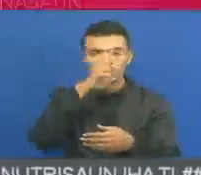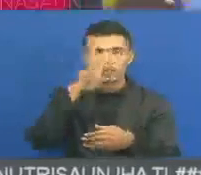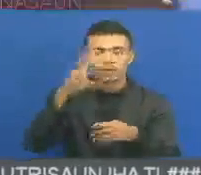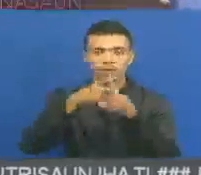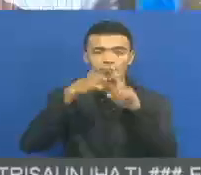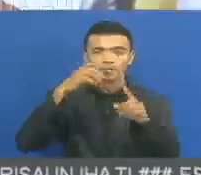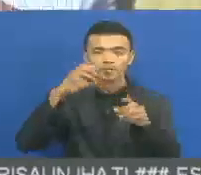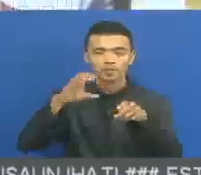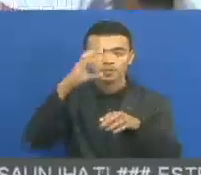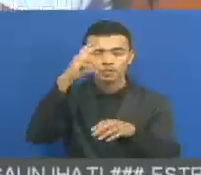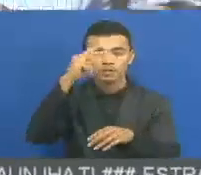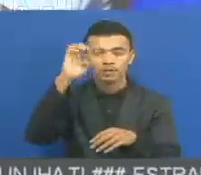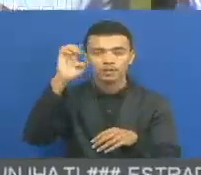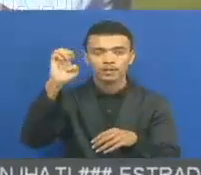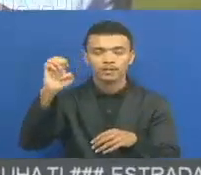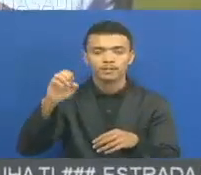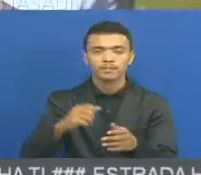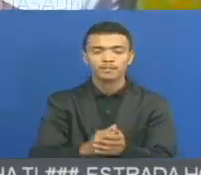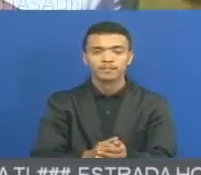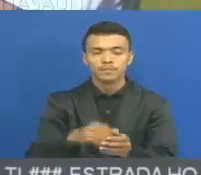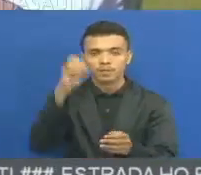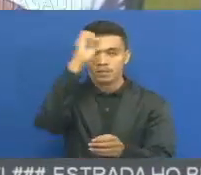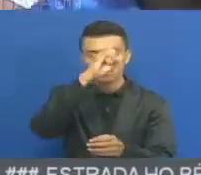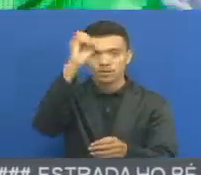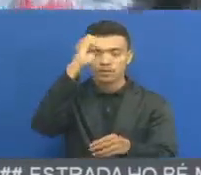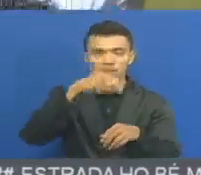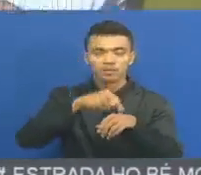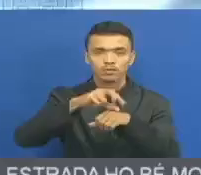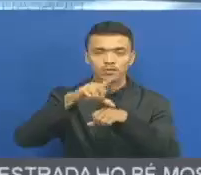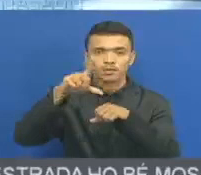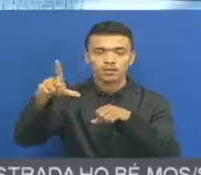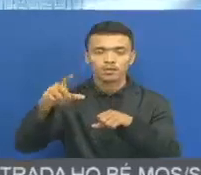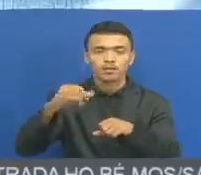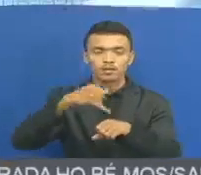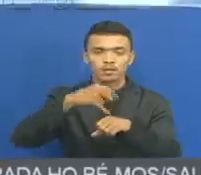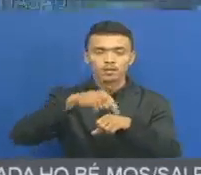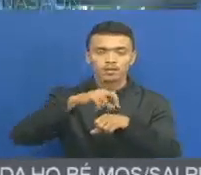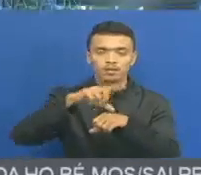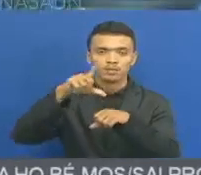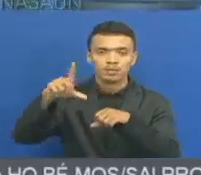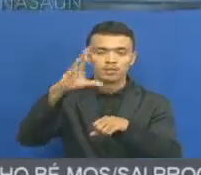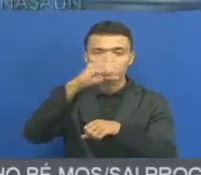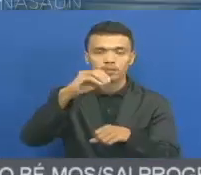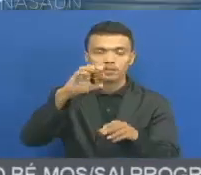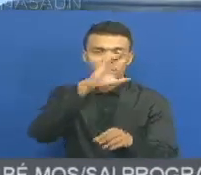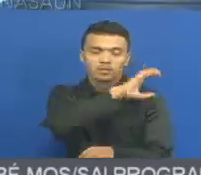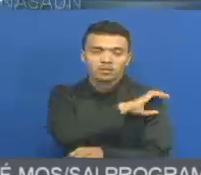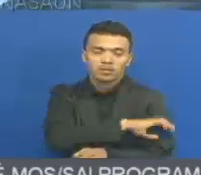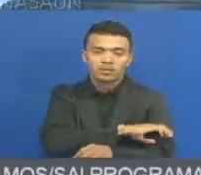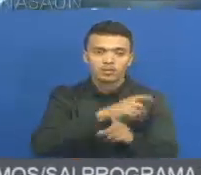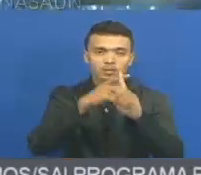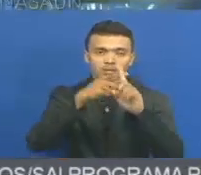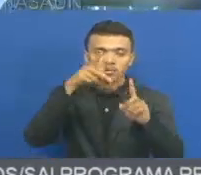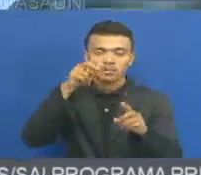supervisiona Husi órgão eleitoral CNE, observador nacional, internacional, no retan segurança Husi